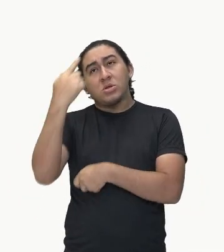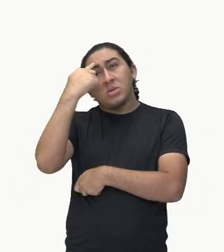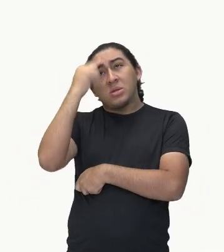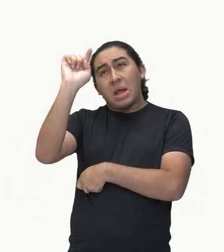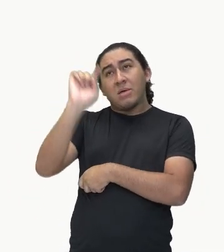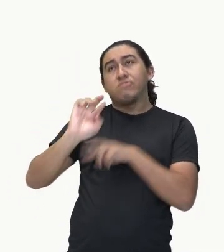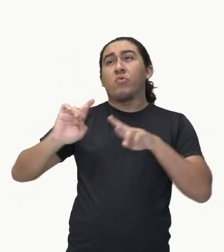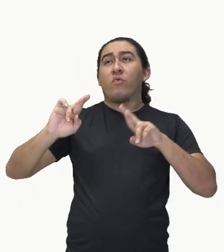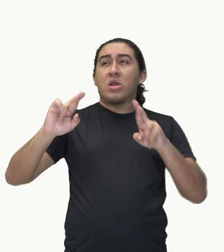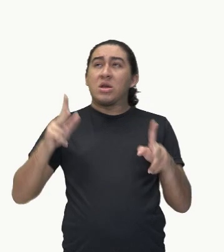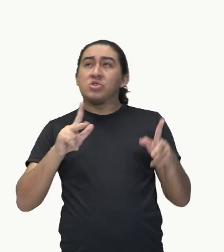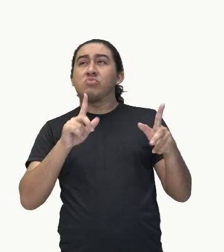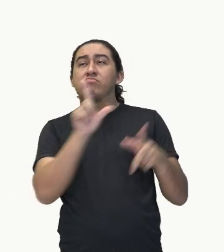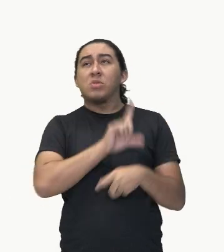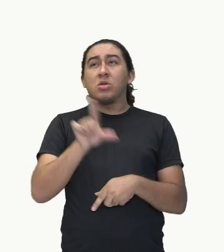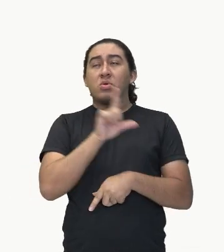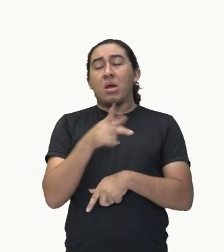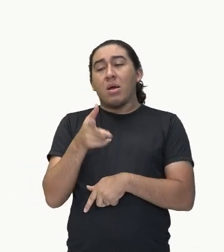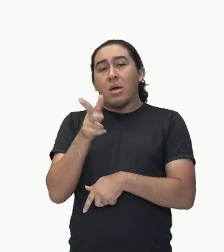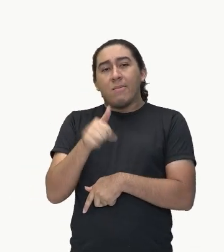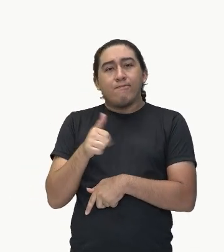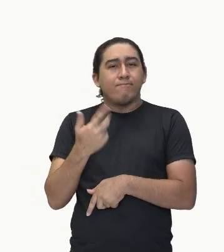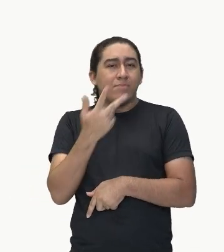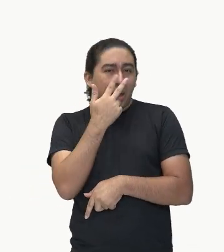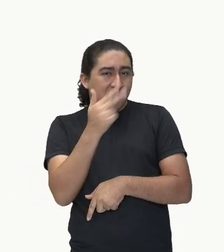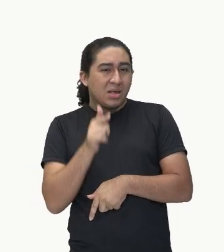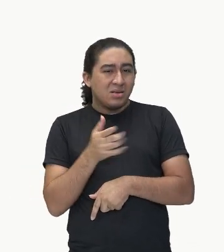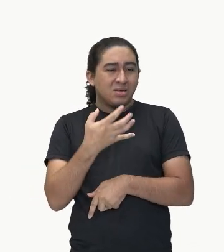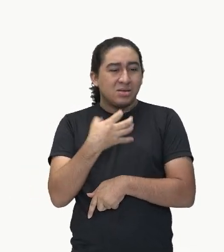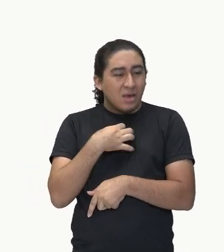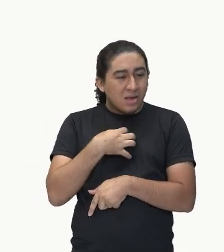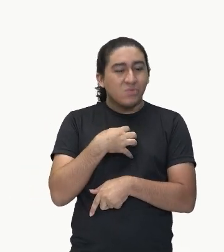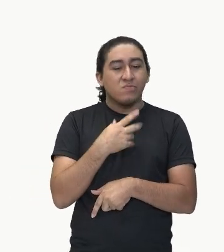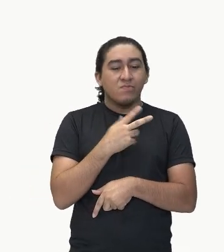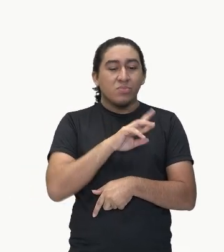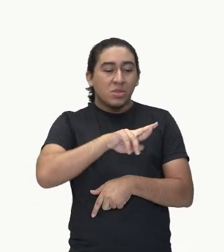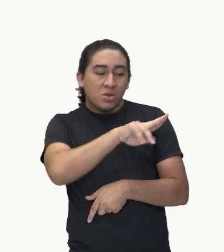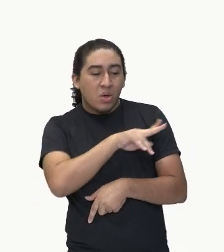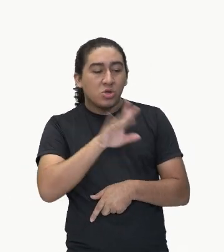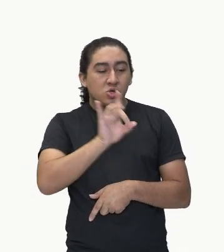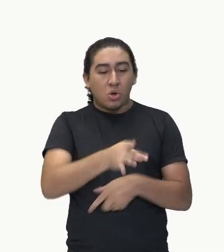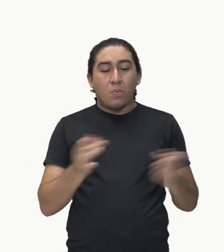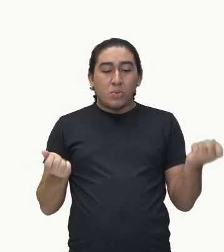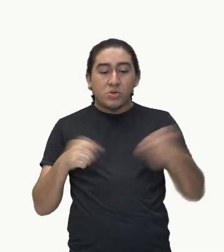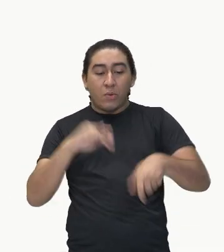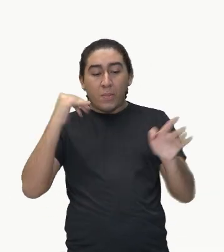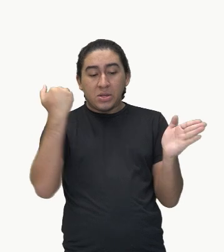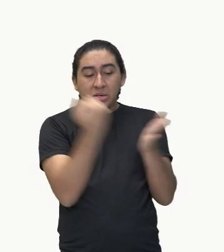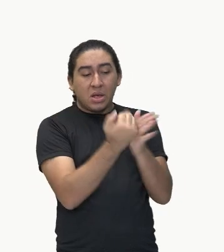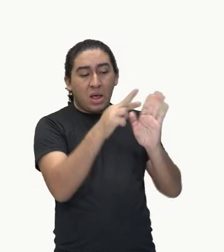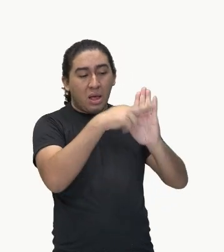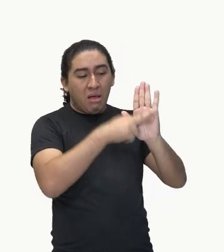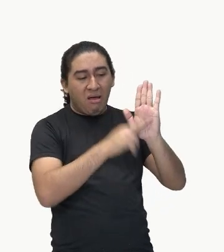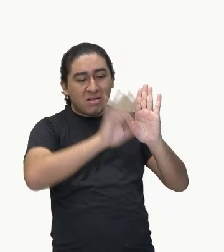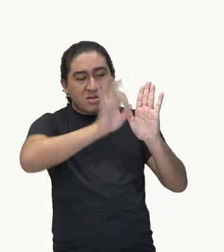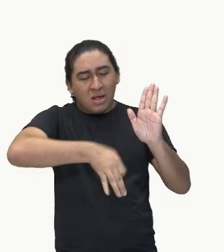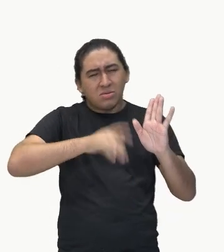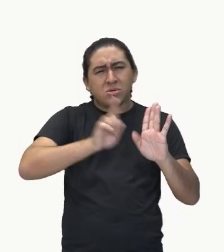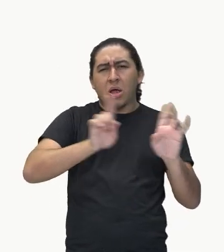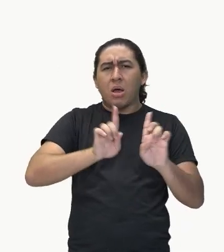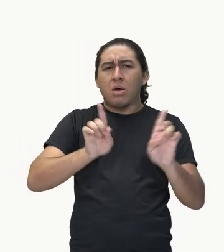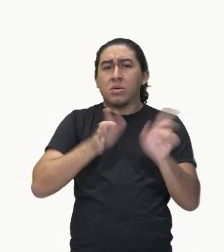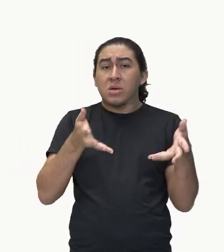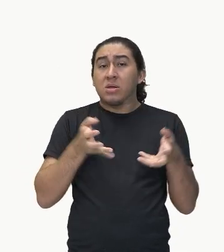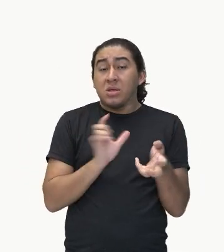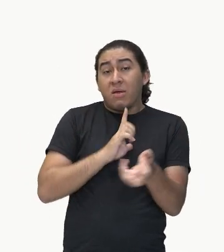se ele sentisse que não cabia em uma caixinha única, então ele queria poder ser muitos, ele